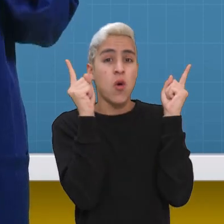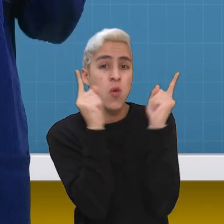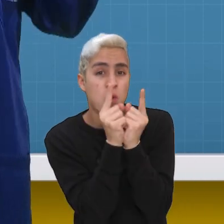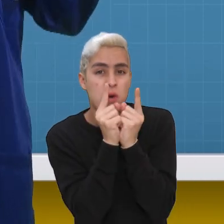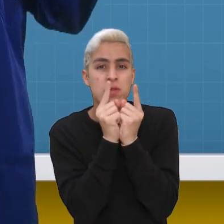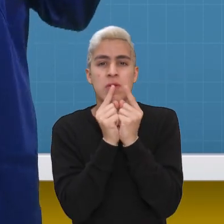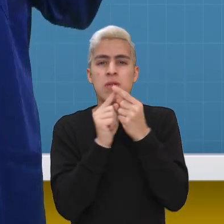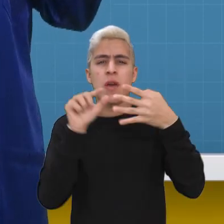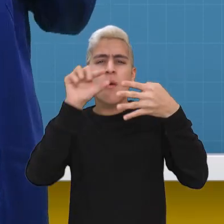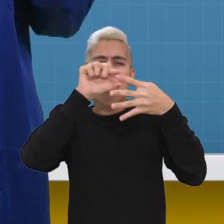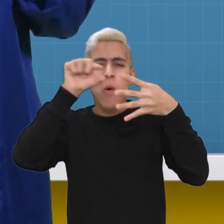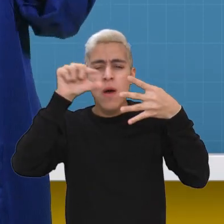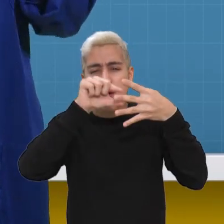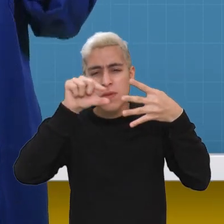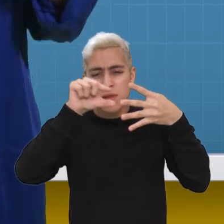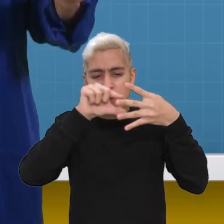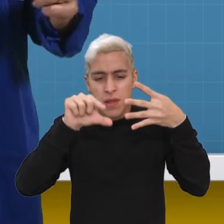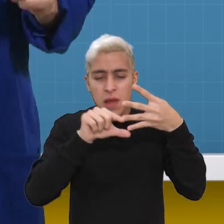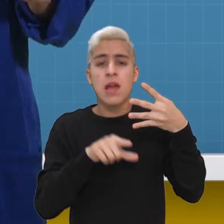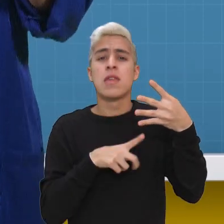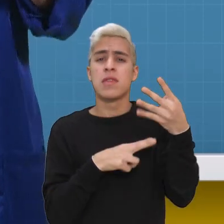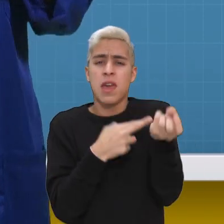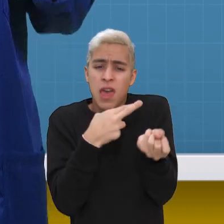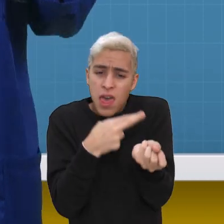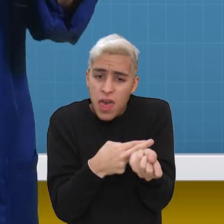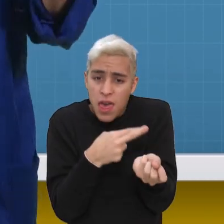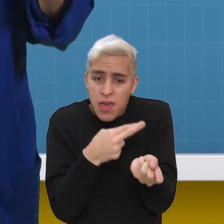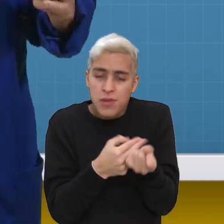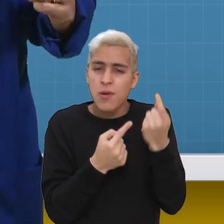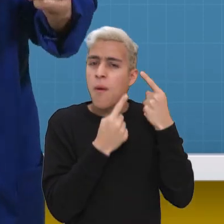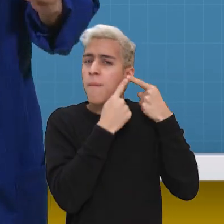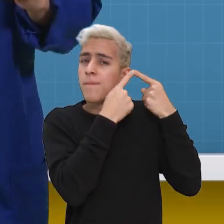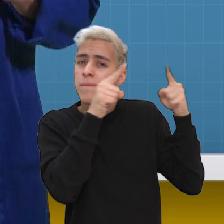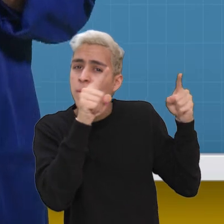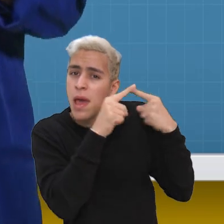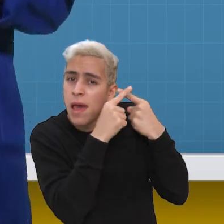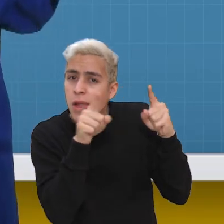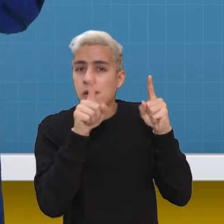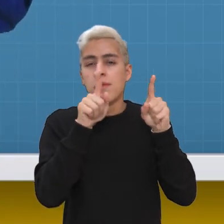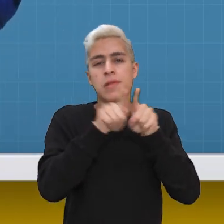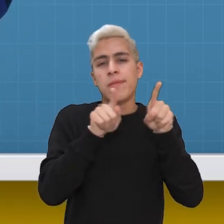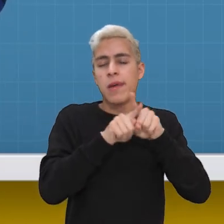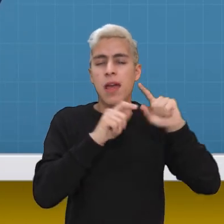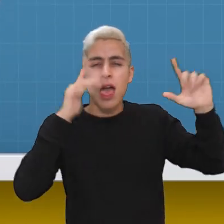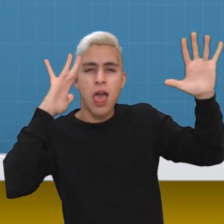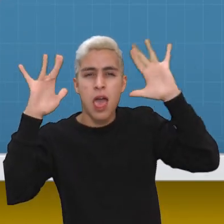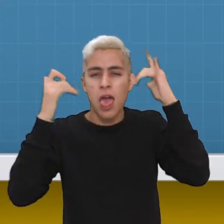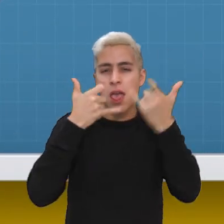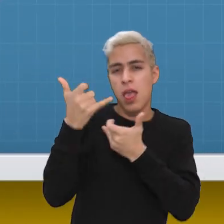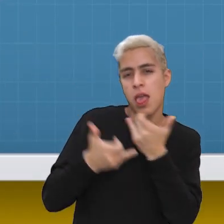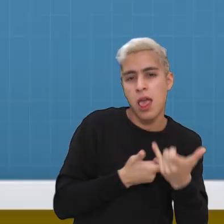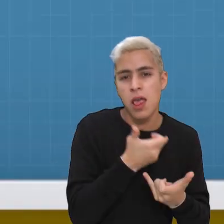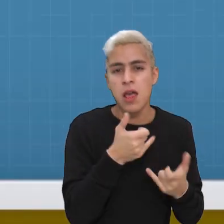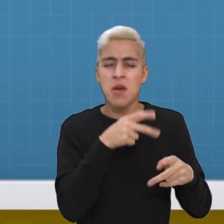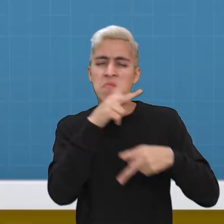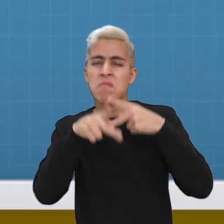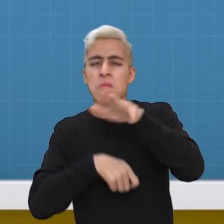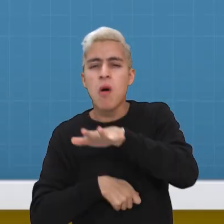curto com 4 versos. Ritmado, melódico, lúdico,